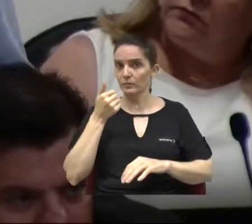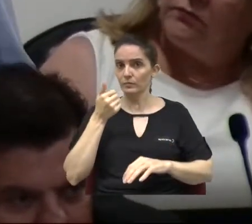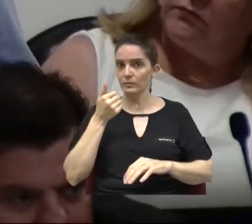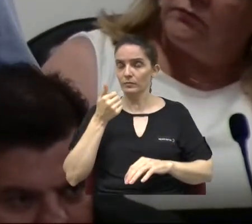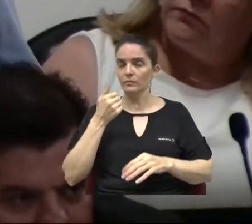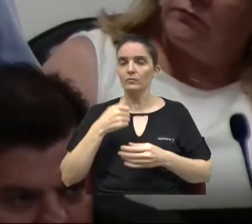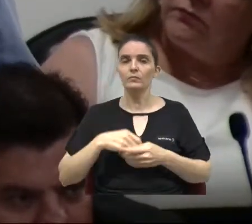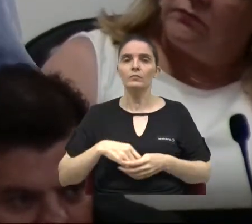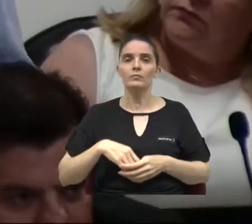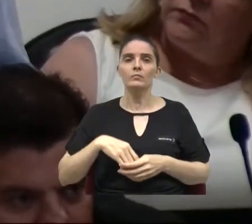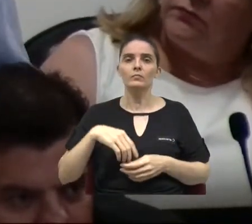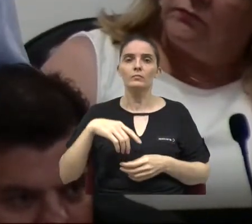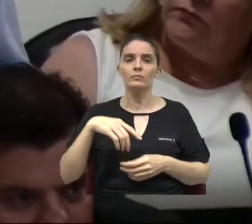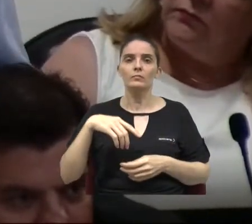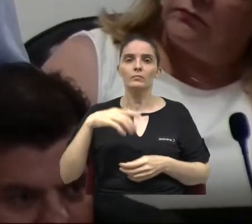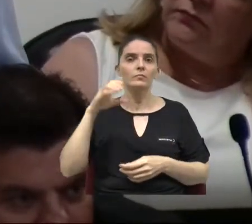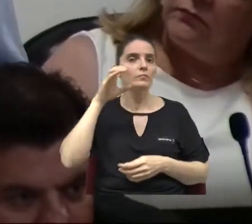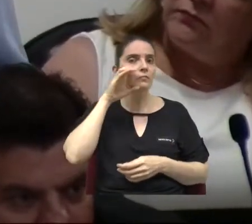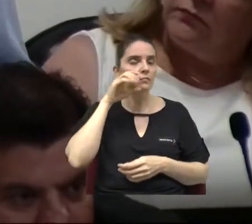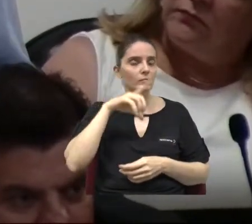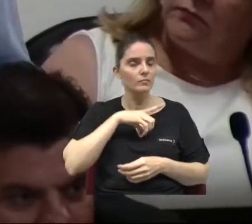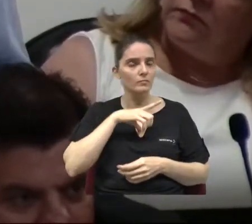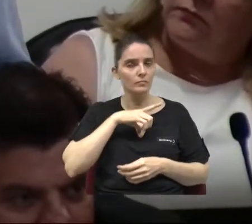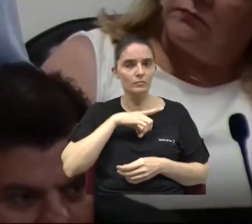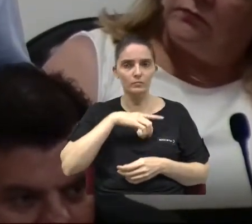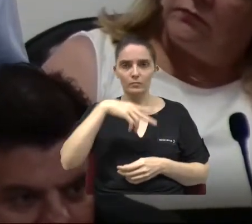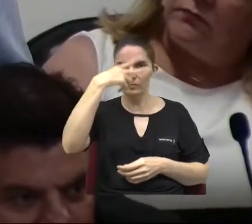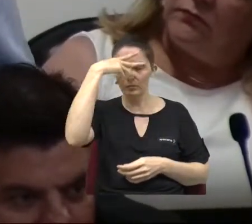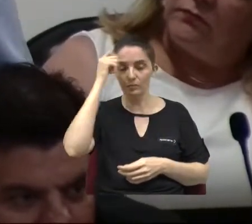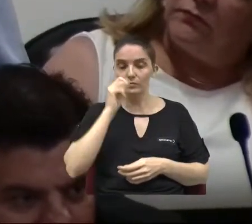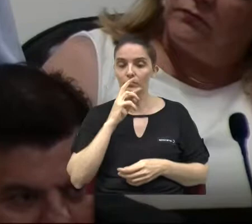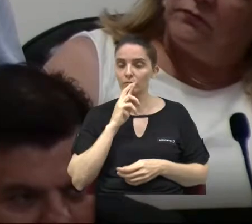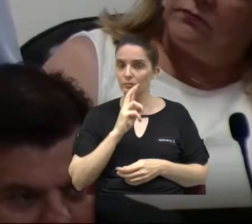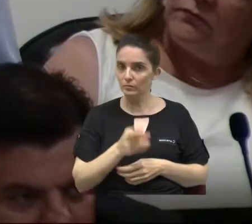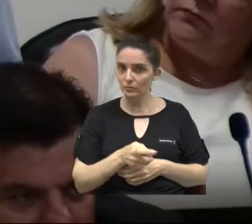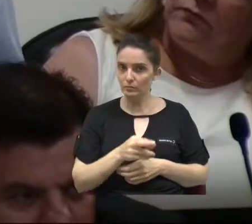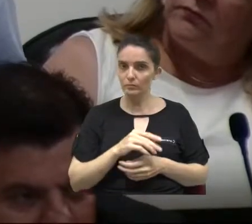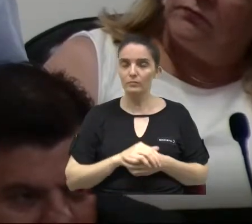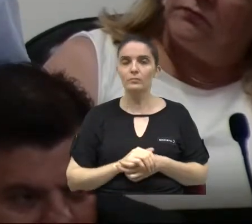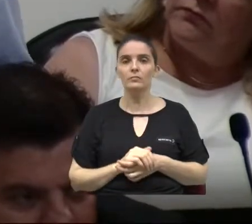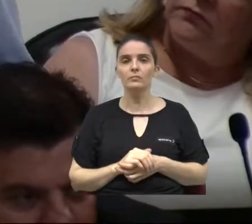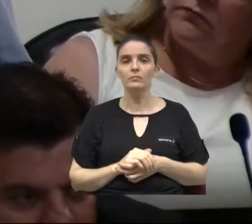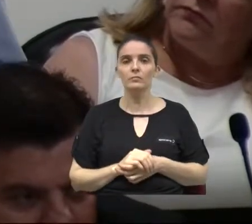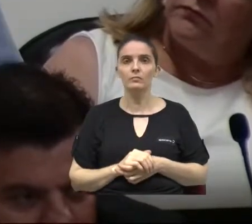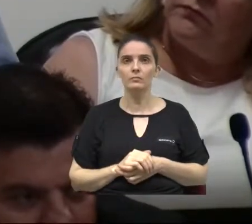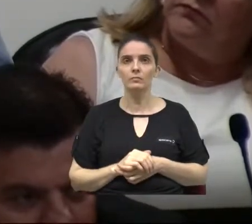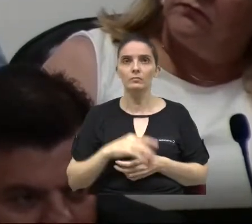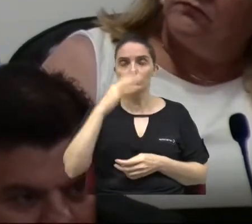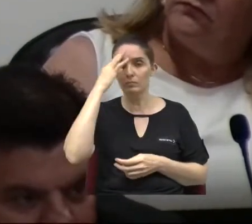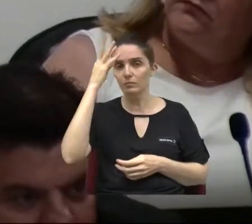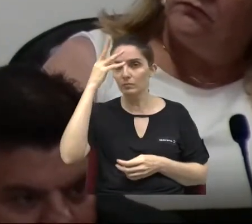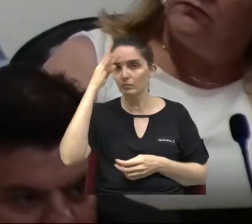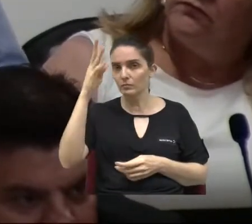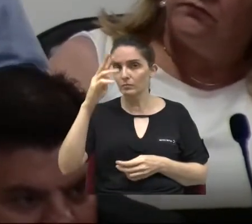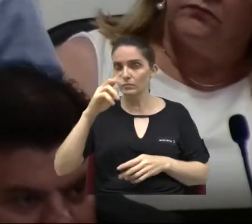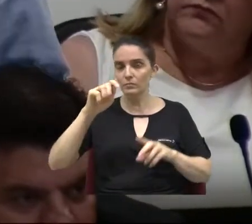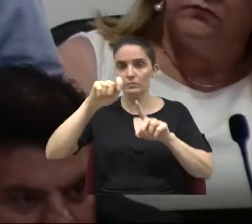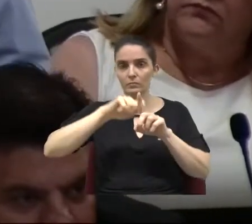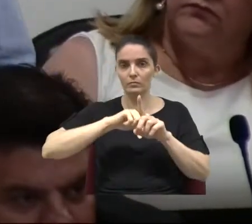resposta de um requerimento da vereadora Constância, onde vocês terem uma ideia, em